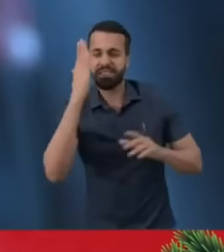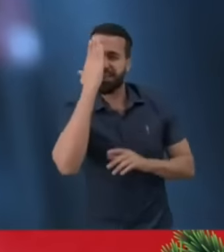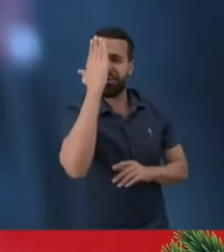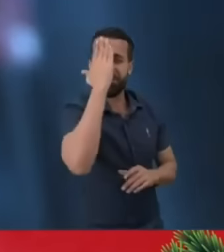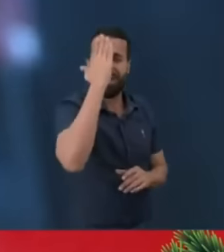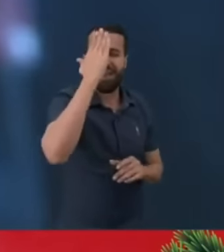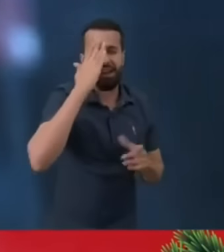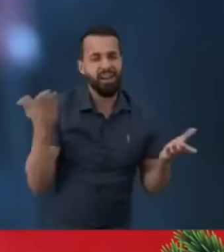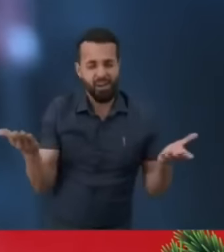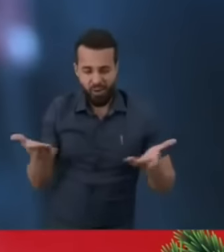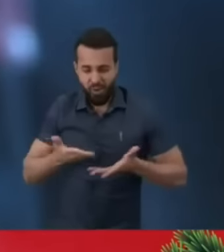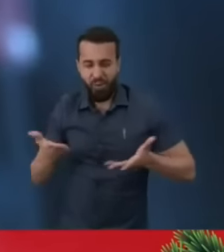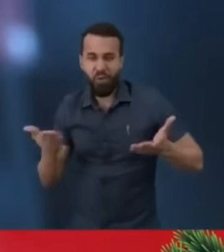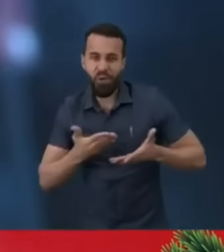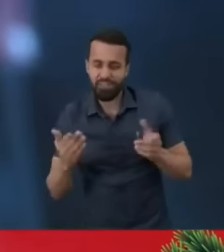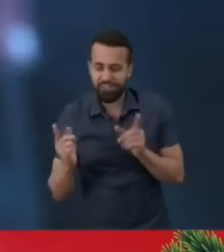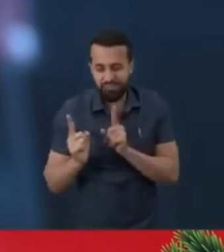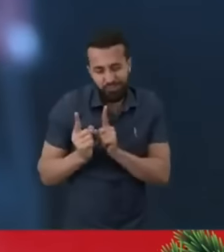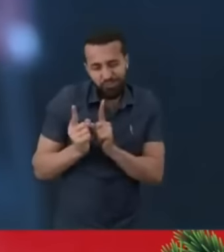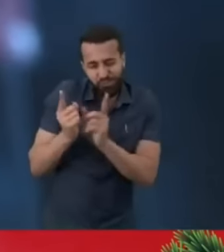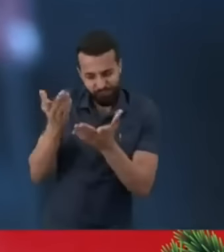E hoje eu tô com você.